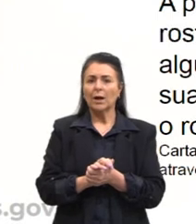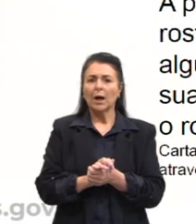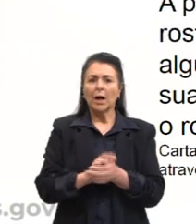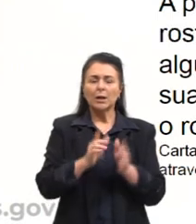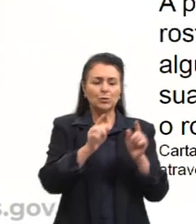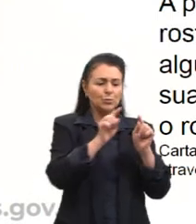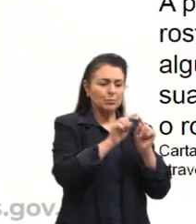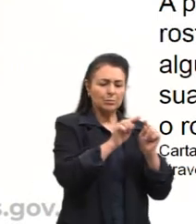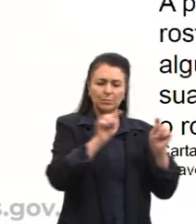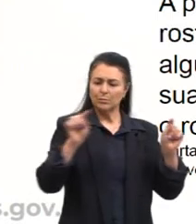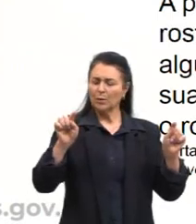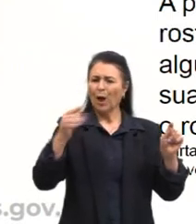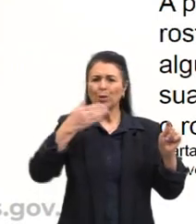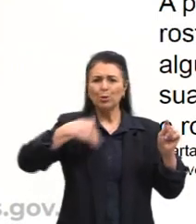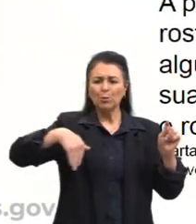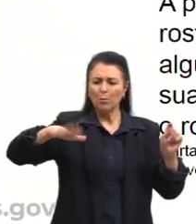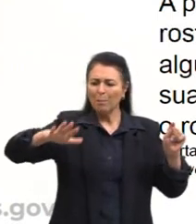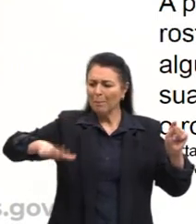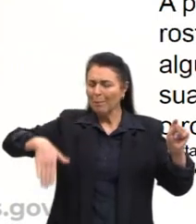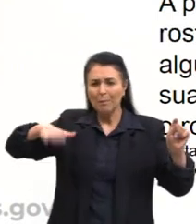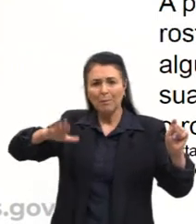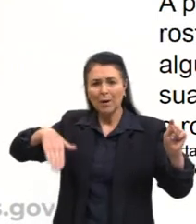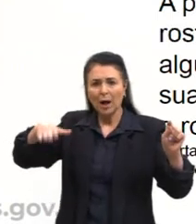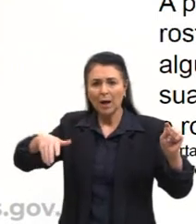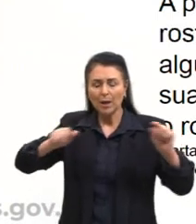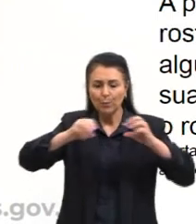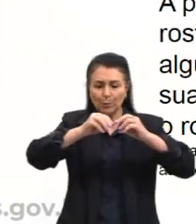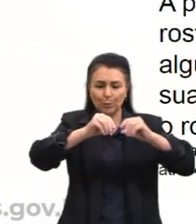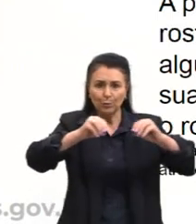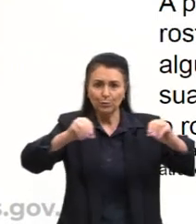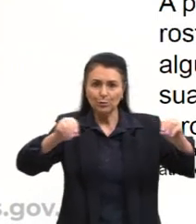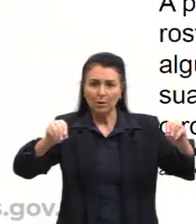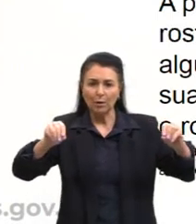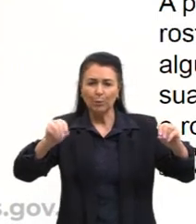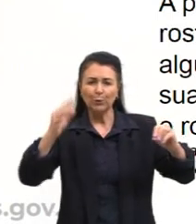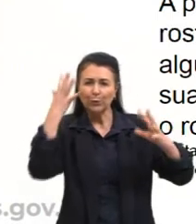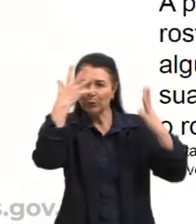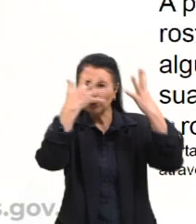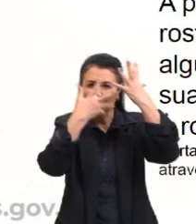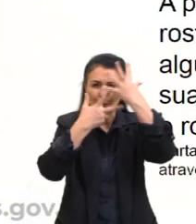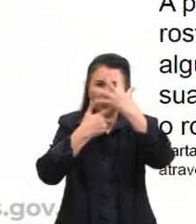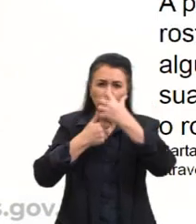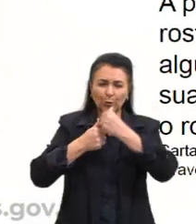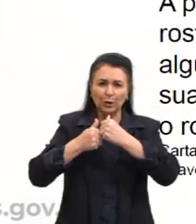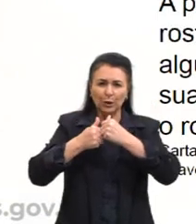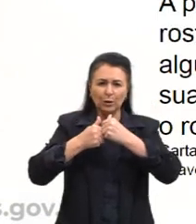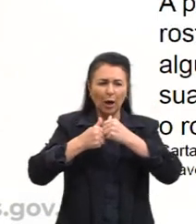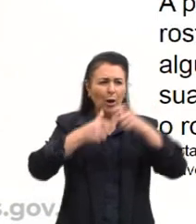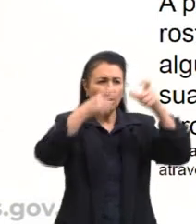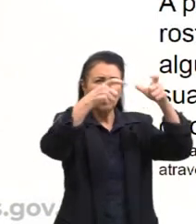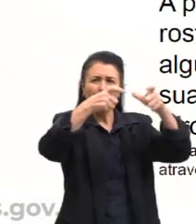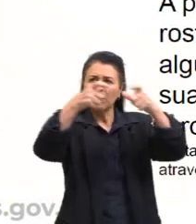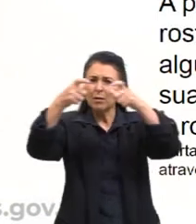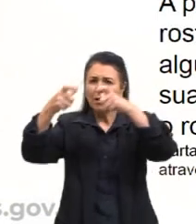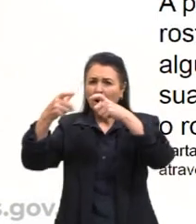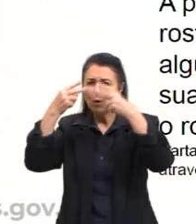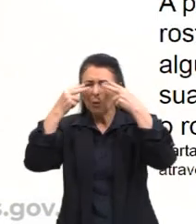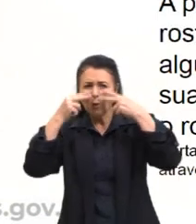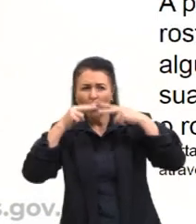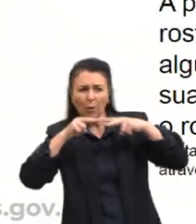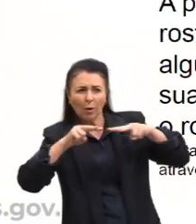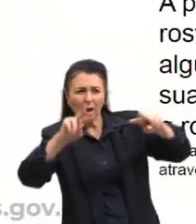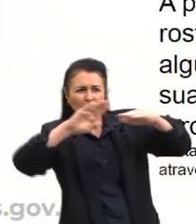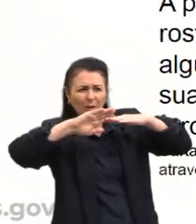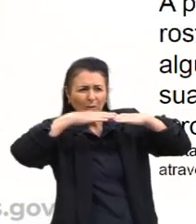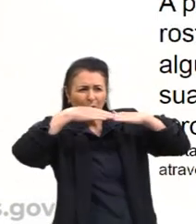a ponta é tudo praia palma, muito chã e muito formosa. Pelo sertão nos pareceu vista do mar muito